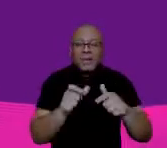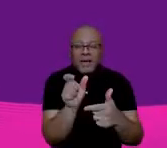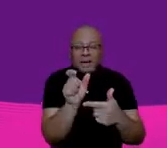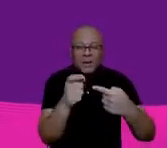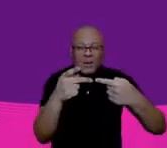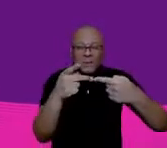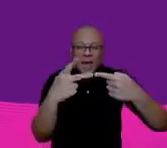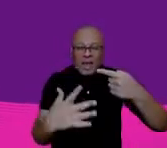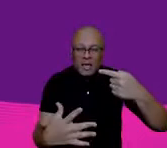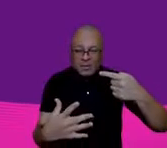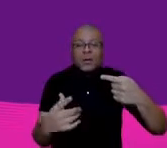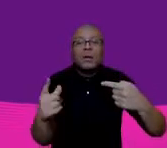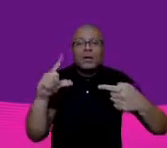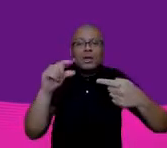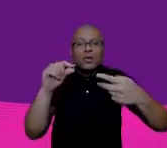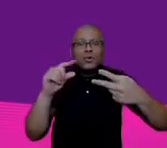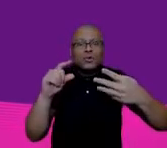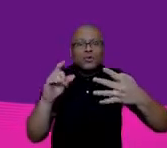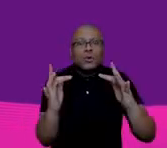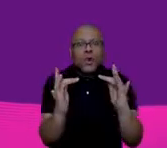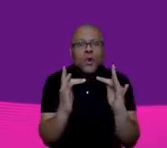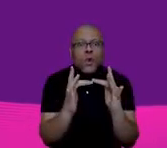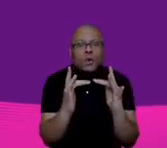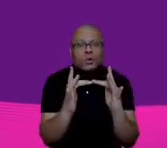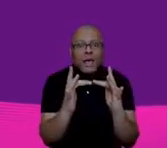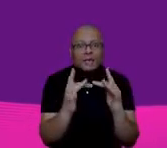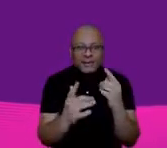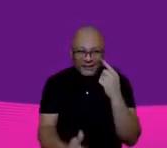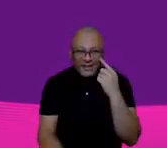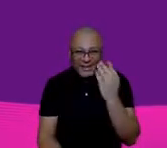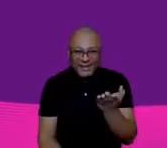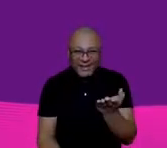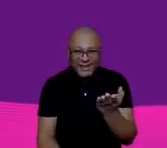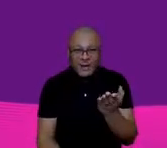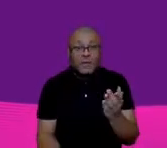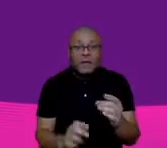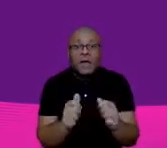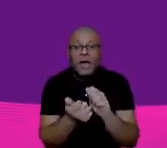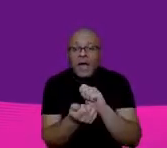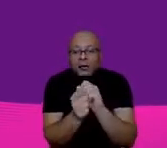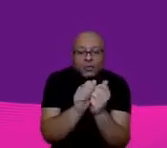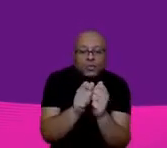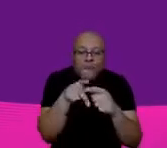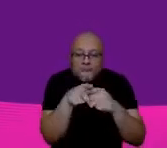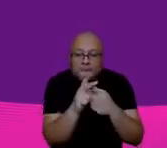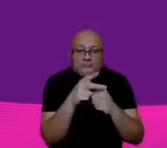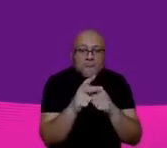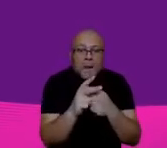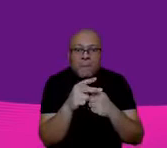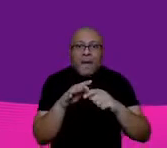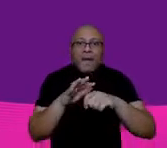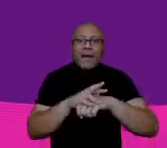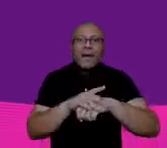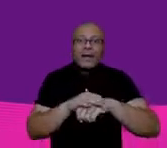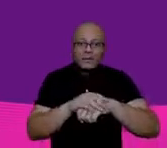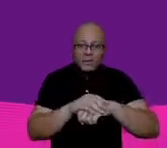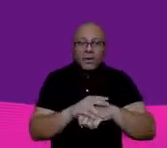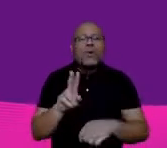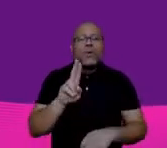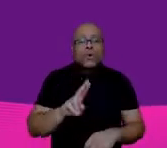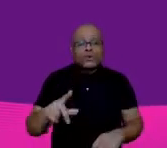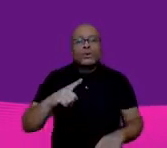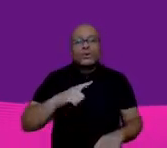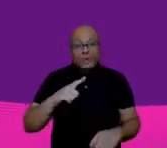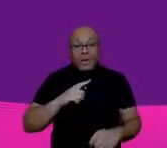opções de contatos, e aqui que a gente vai trabalhando o sintoma do paciente, tá? Eu hoje consigo direcionar a